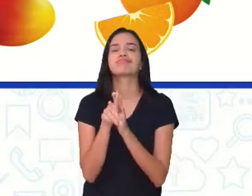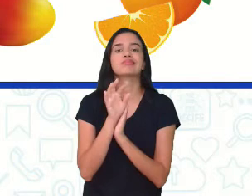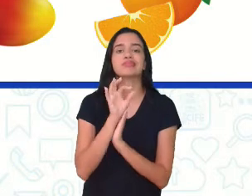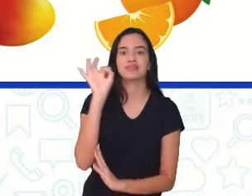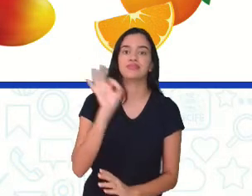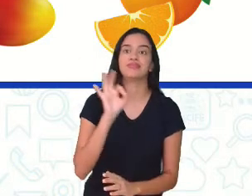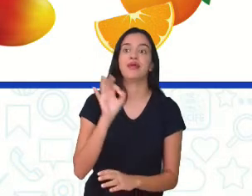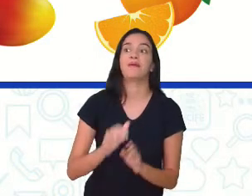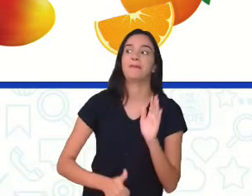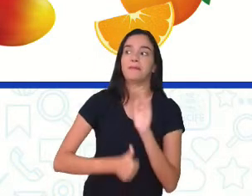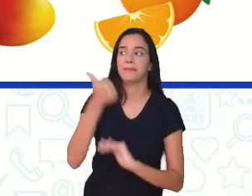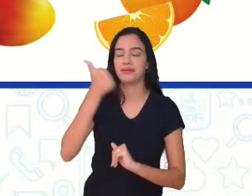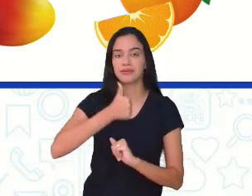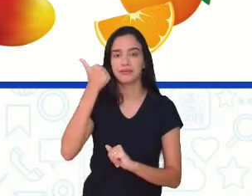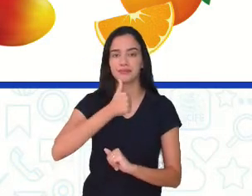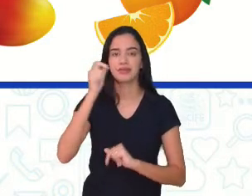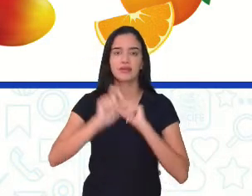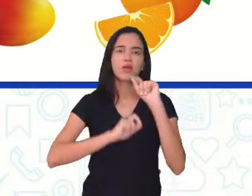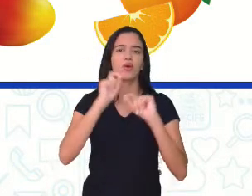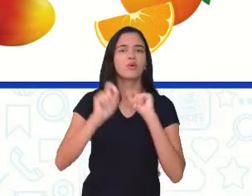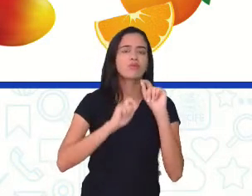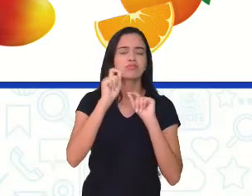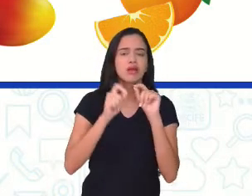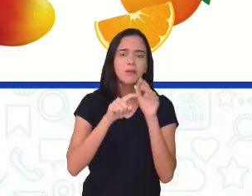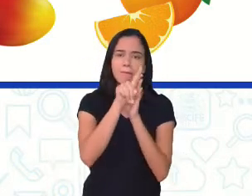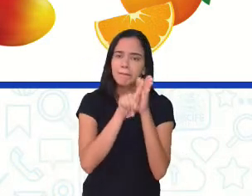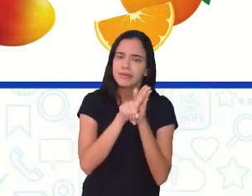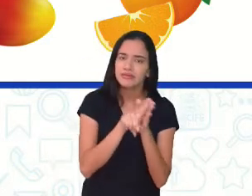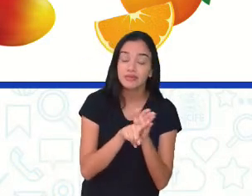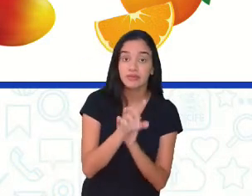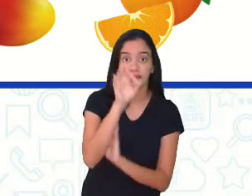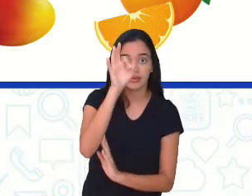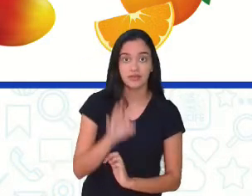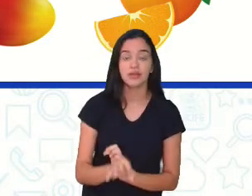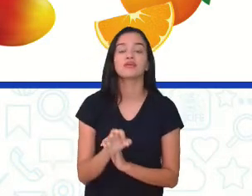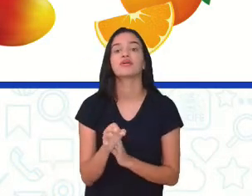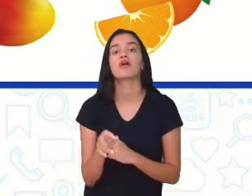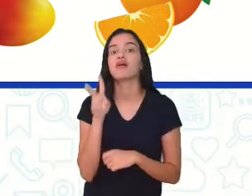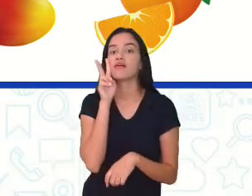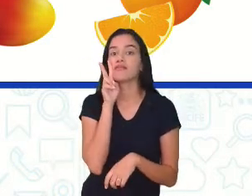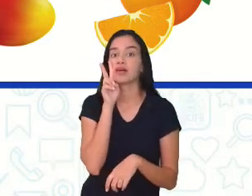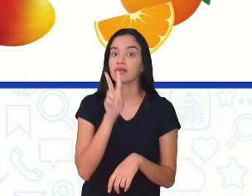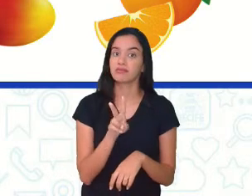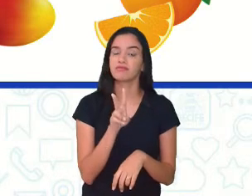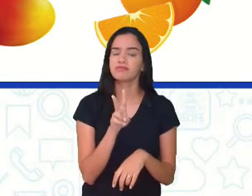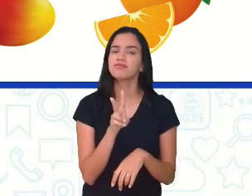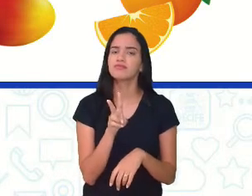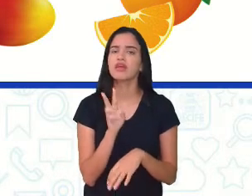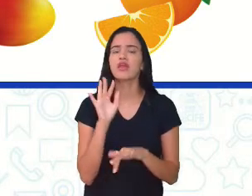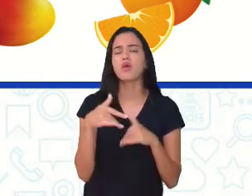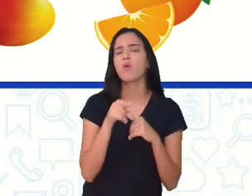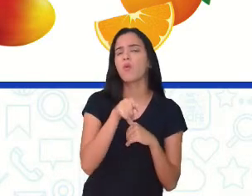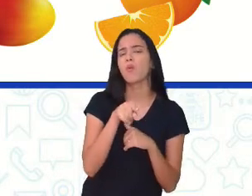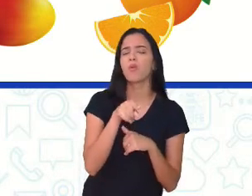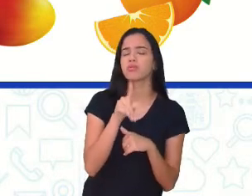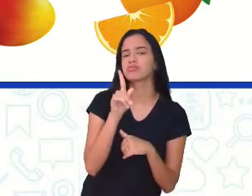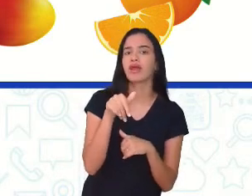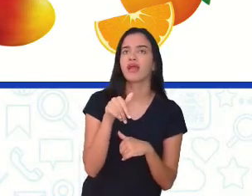forma. Primeiro, você realiza a pesquisa, tá? Você vai ver aí o que é que você